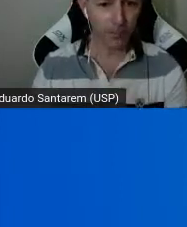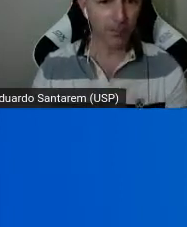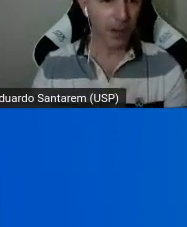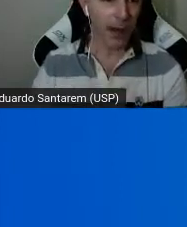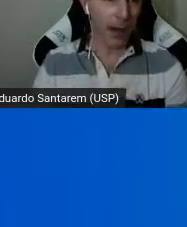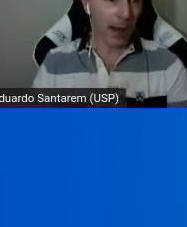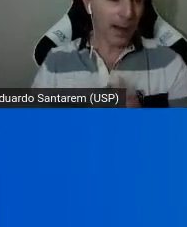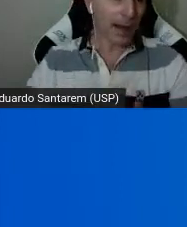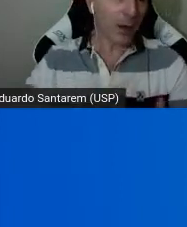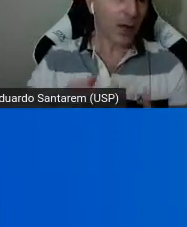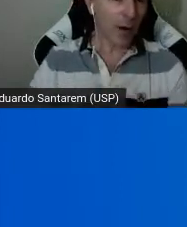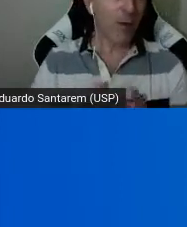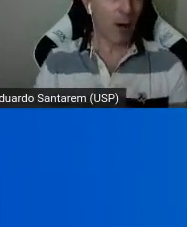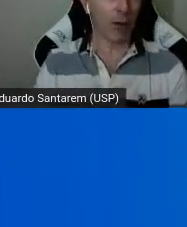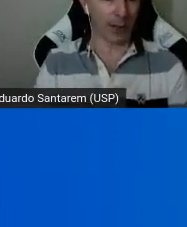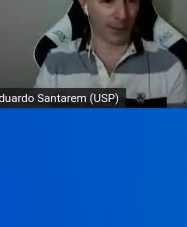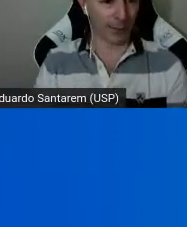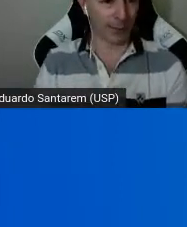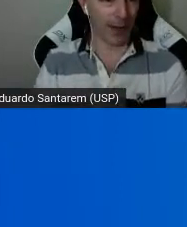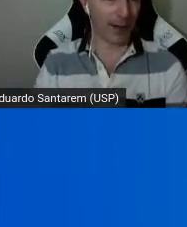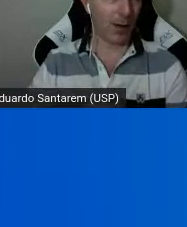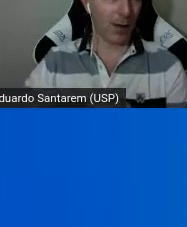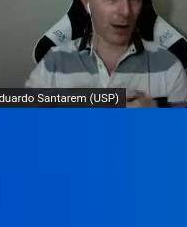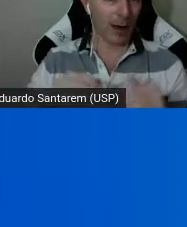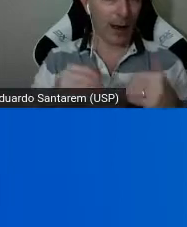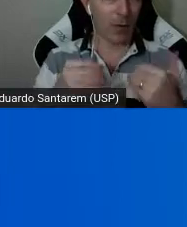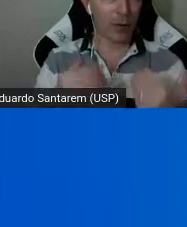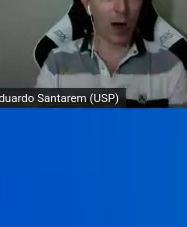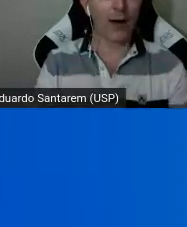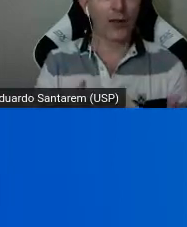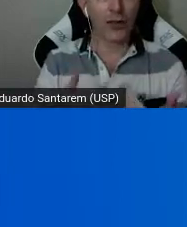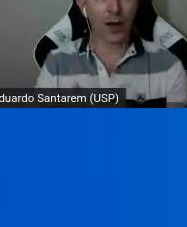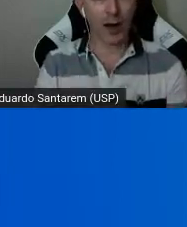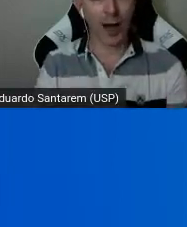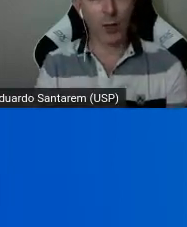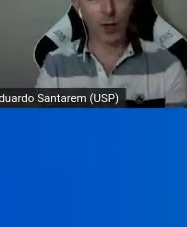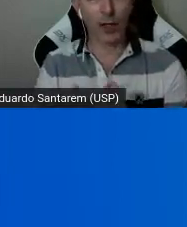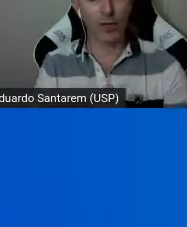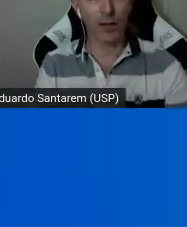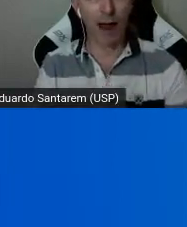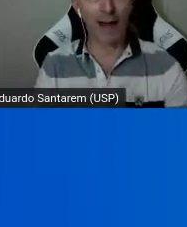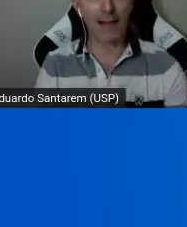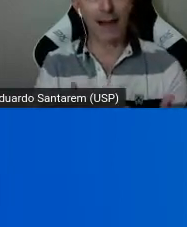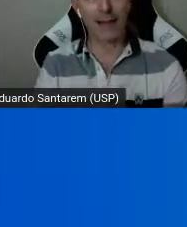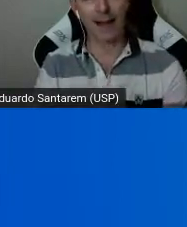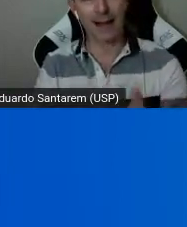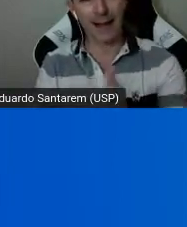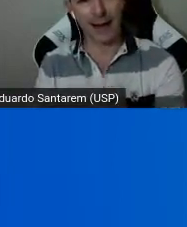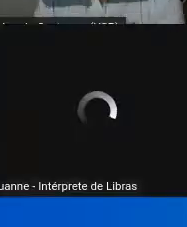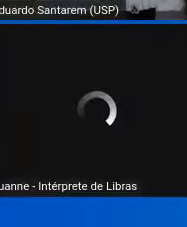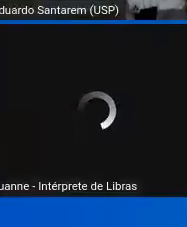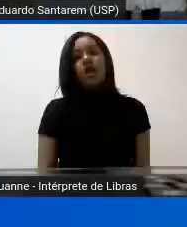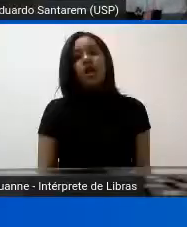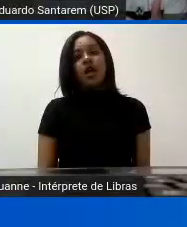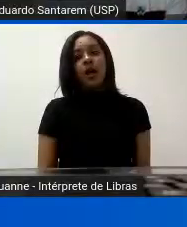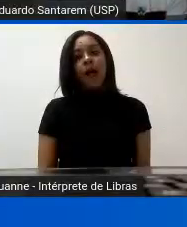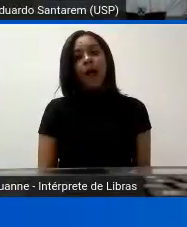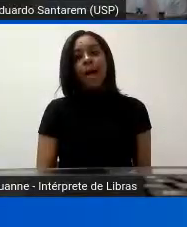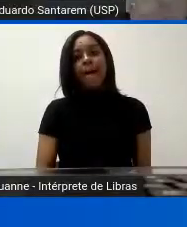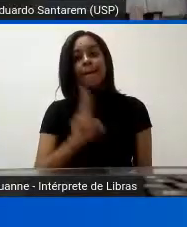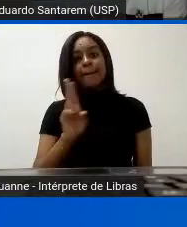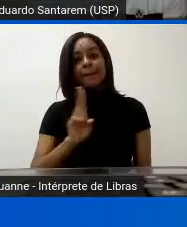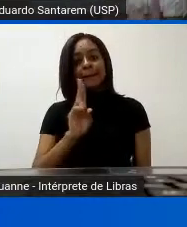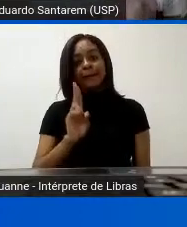dia e aqui eu trago uma outra né então usuários de internet por atividades realizadas na internet educação